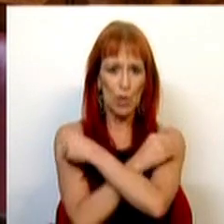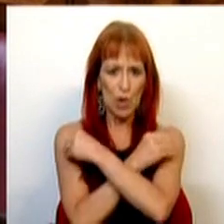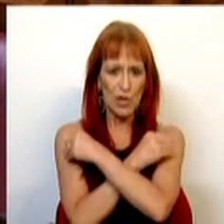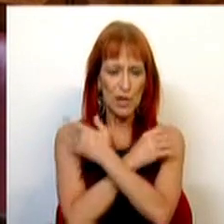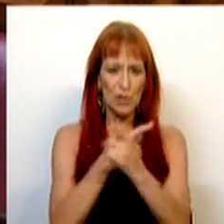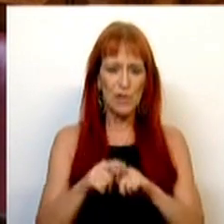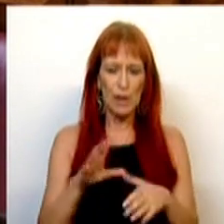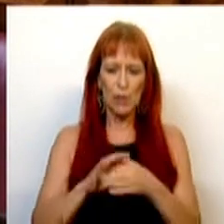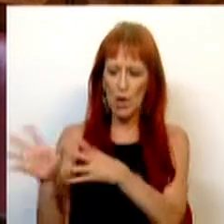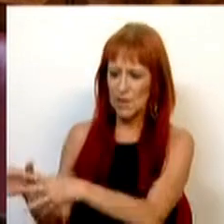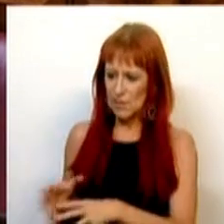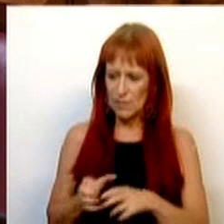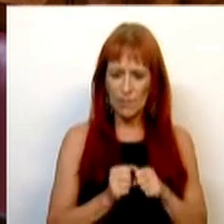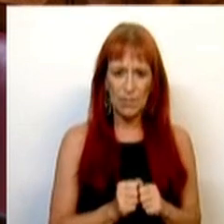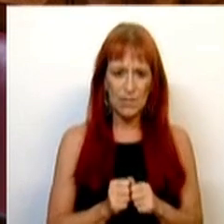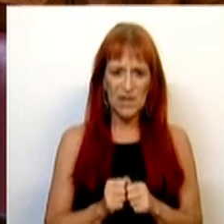Esquerda, sobre acolhimento